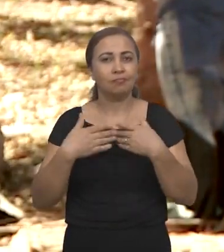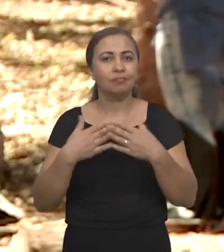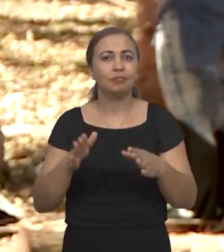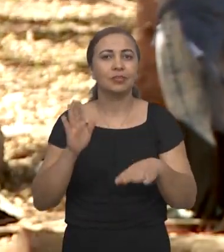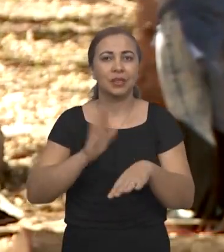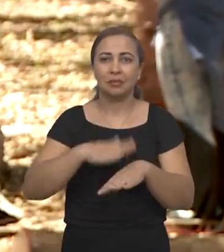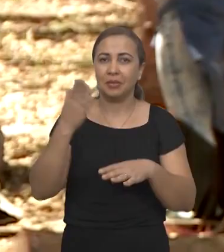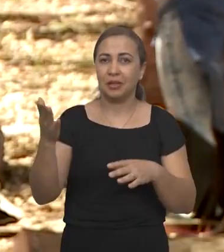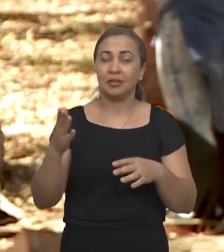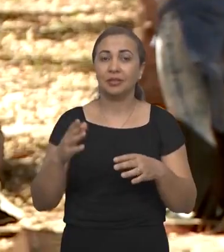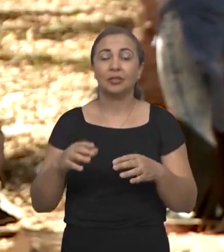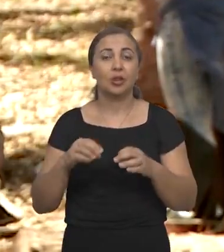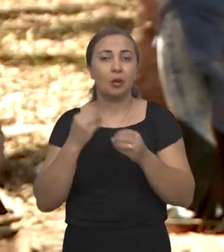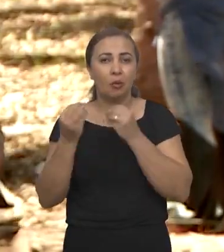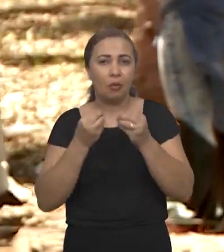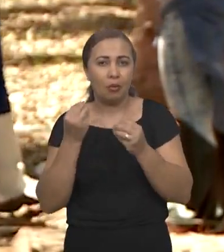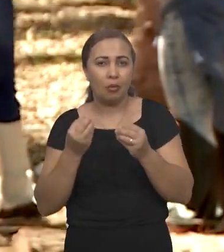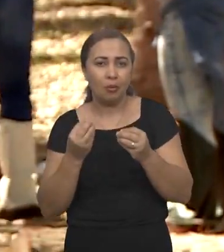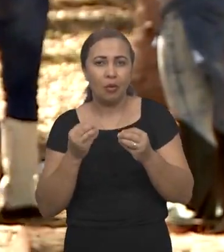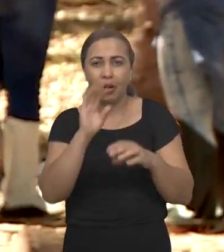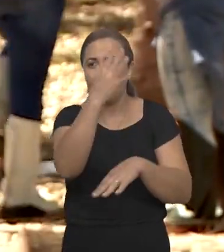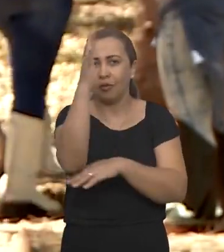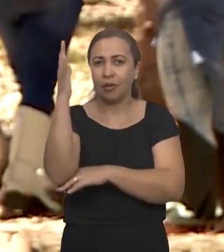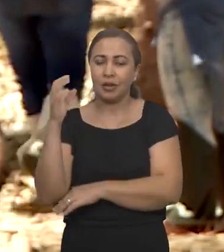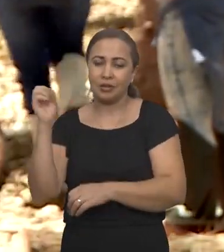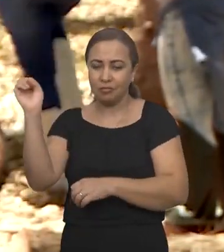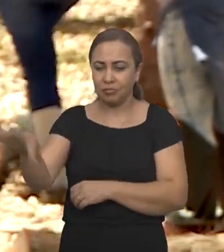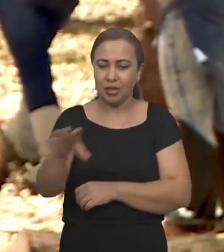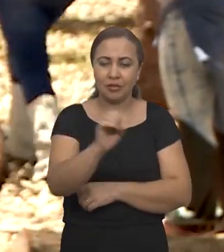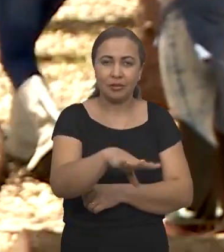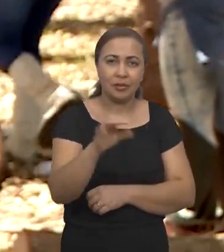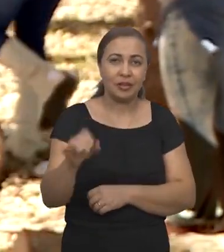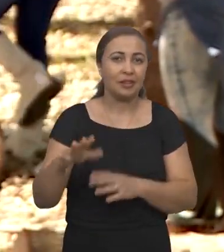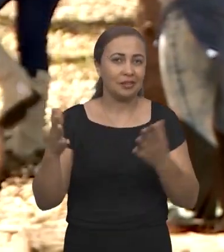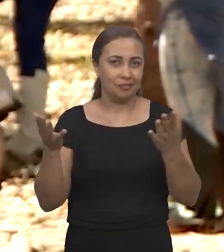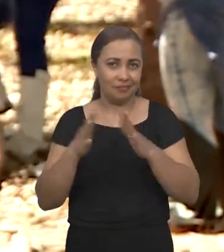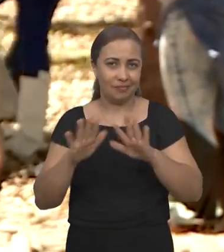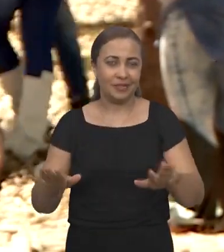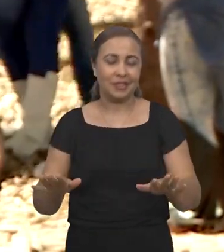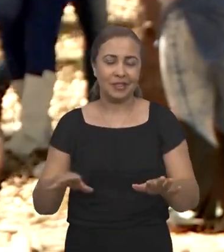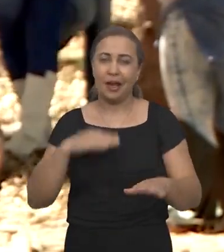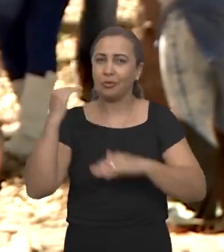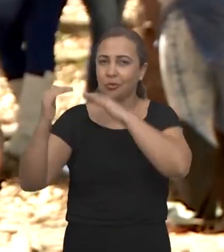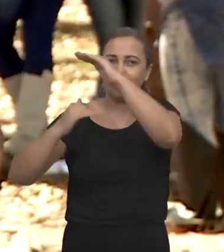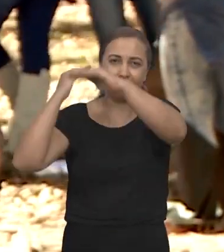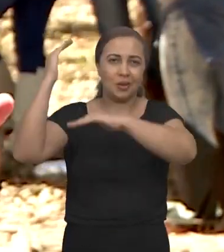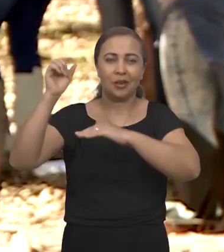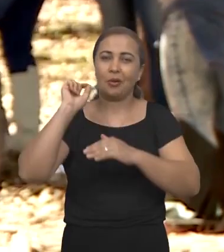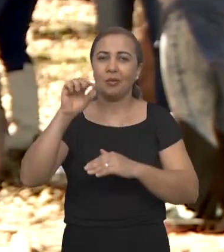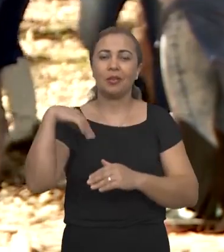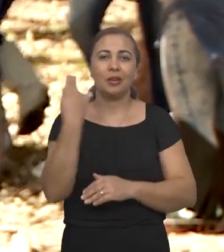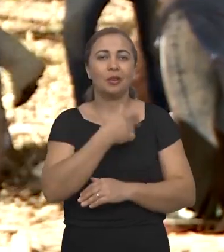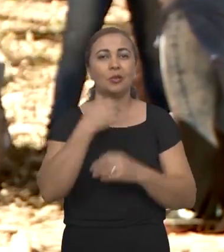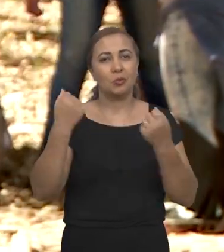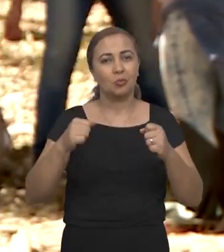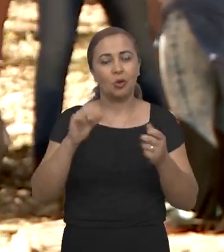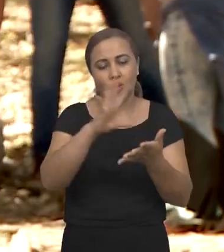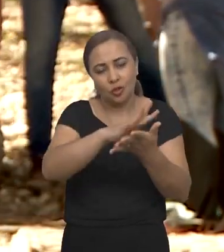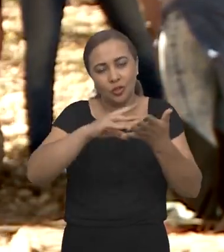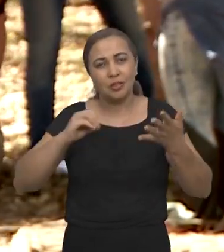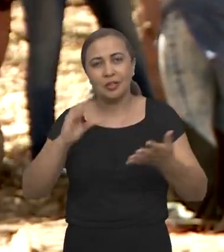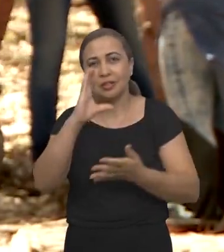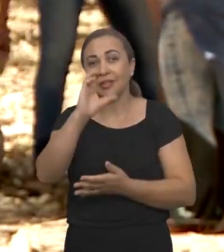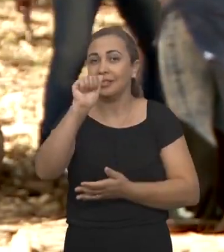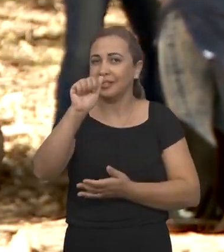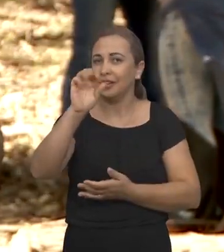demanda e, de forma inquestionável, a floresta plantada nesse quesito é muito superior ao que a gente pode extrair